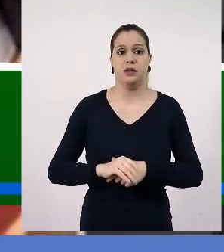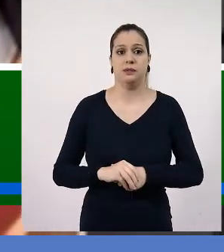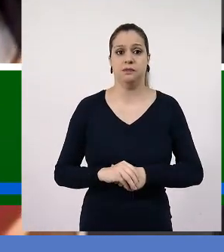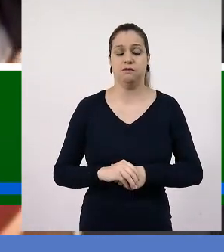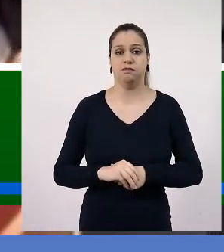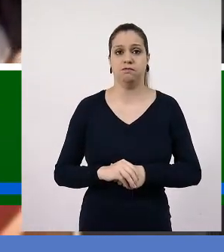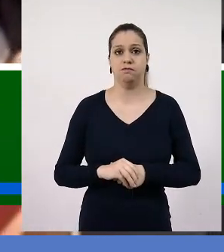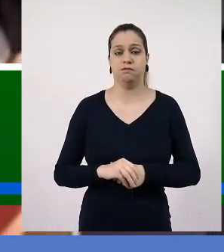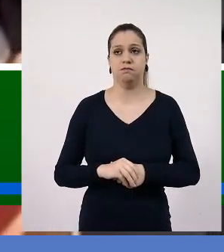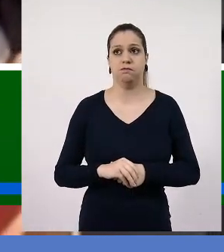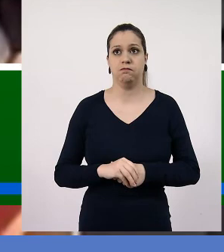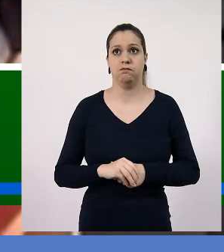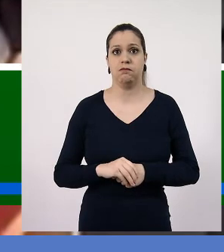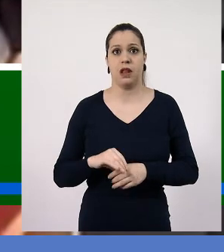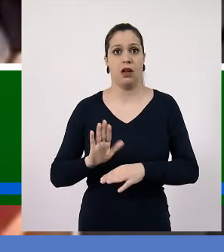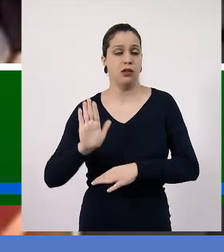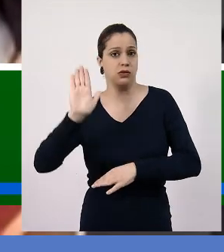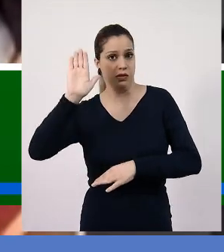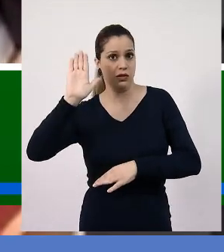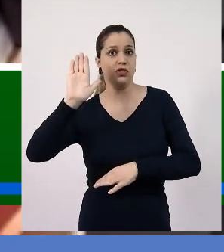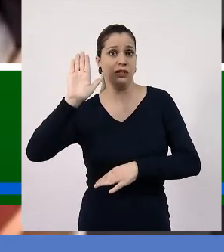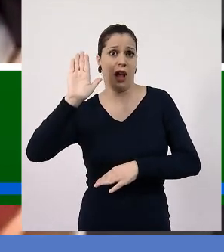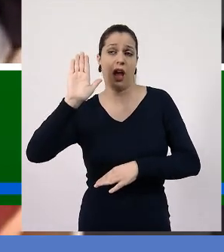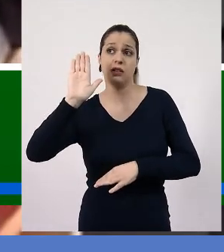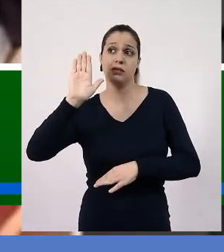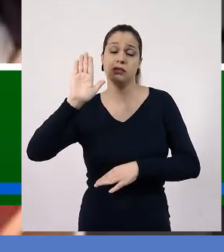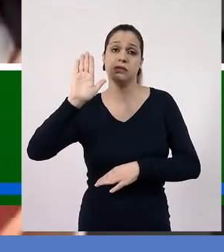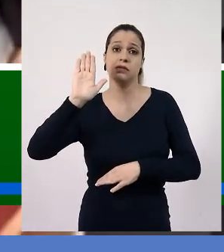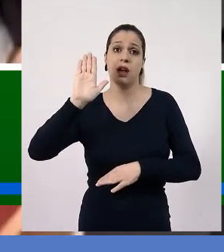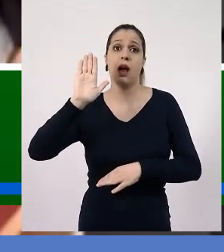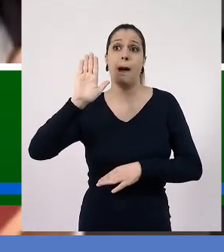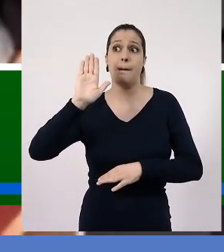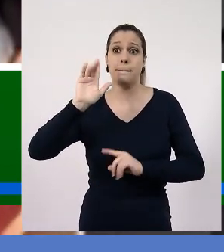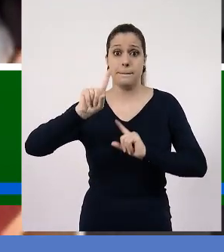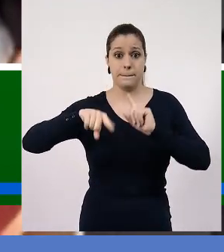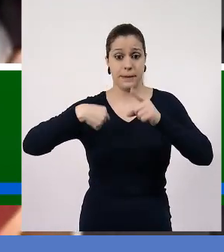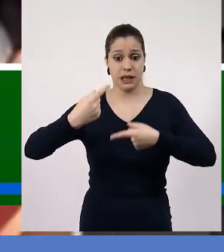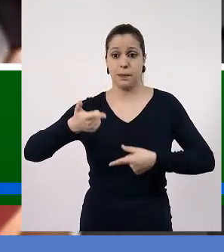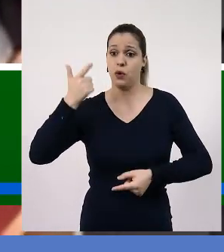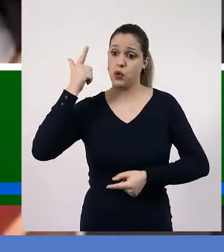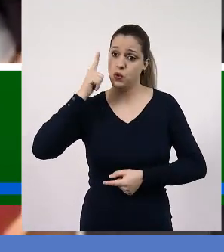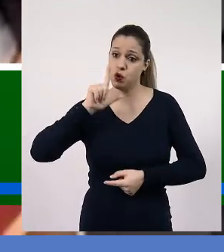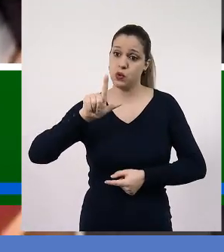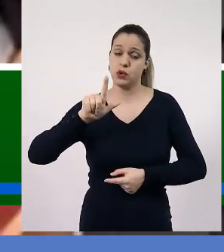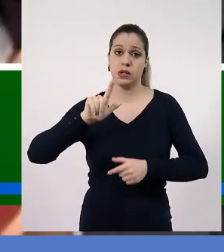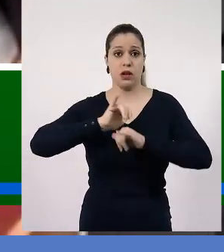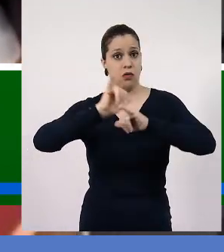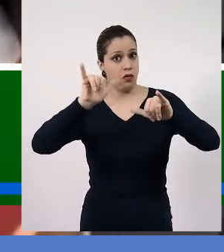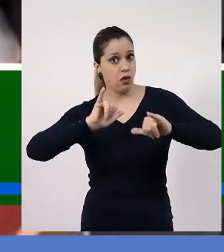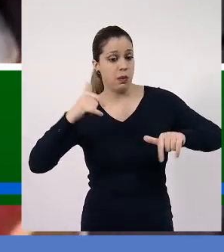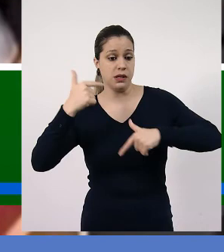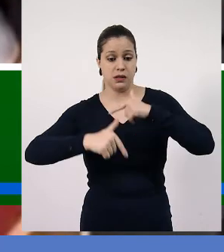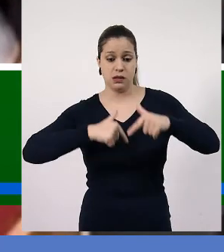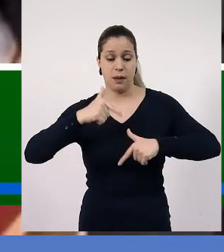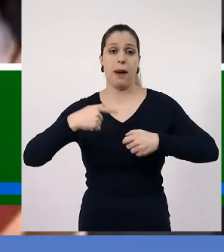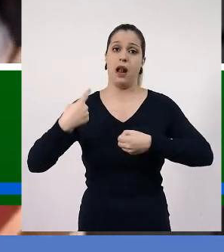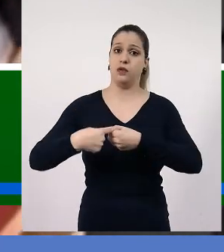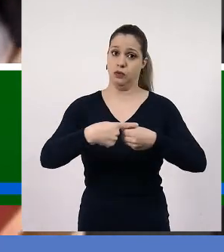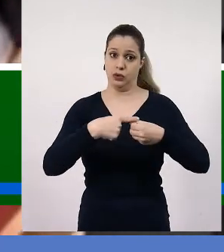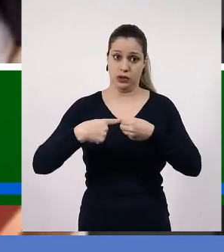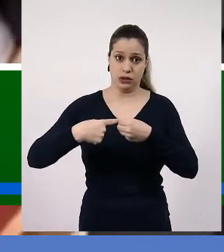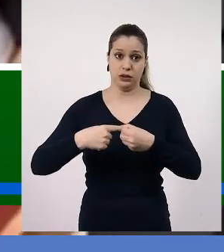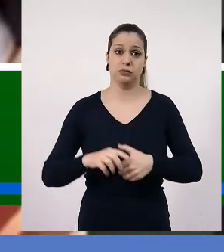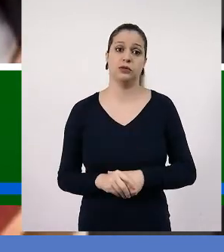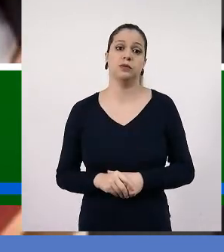as pré-candidaturas, né, para que, a hora que entrar o período da pré-campanha, ele possa desenvolver algum trabalho no seu município e,